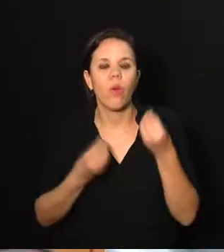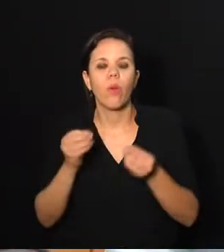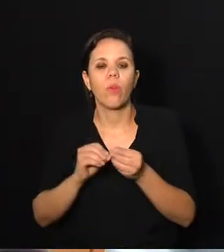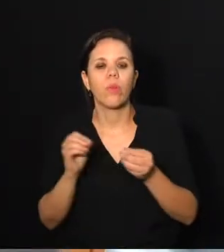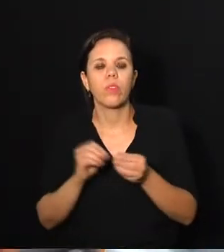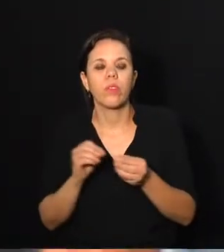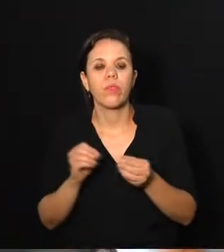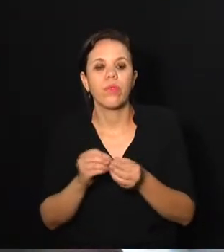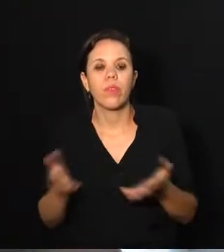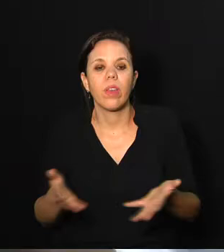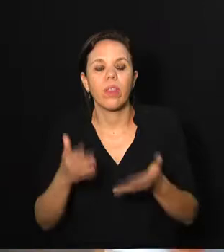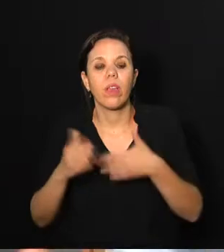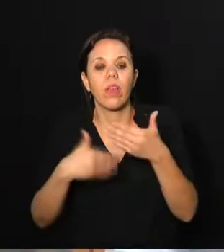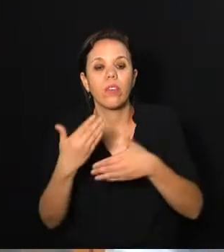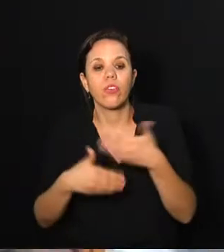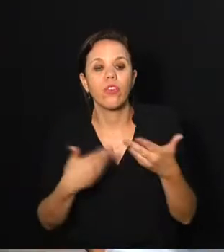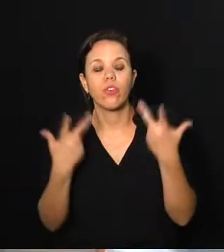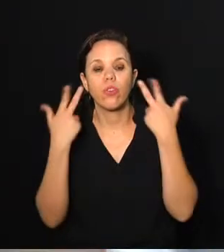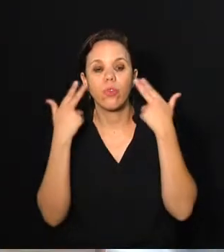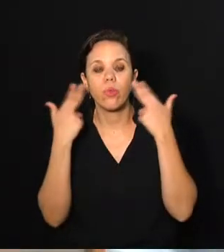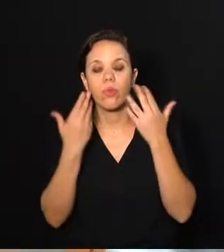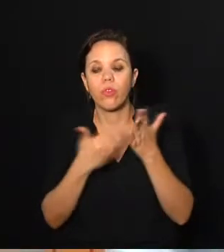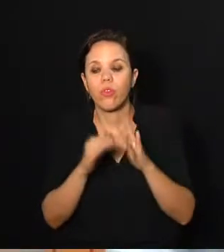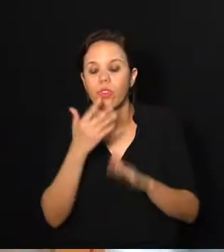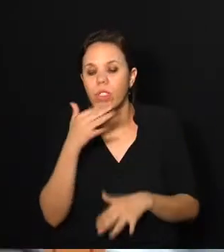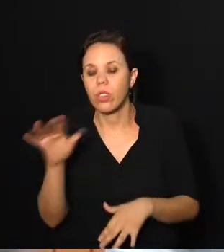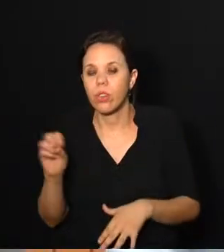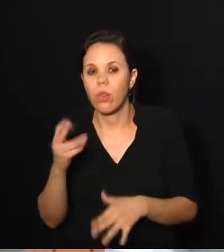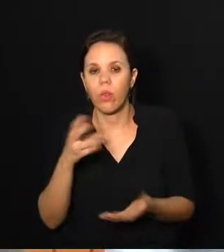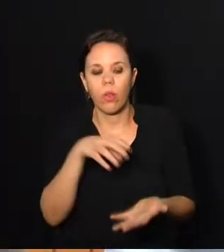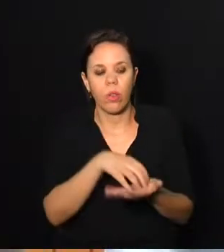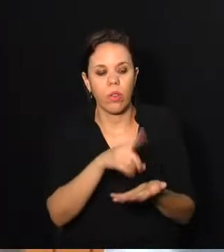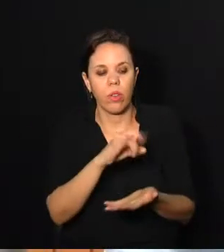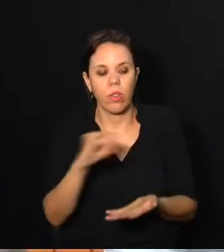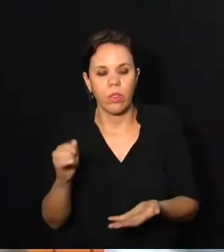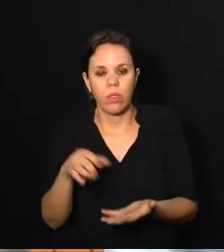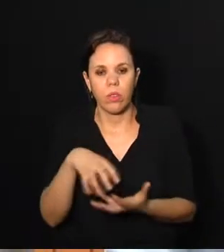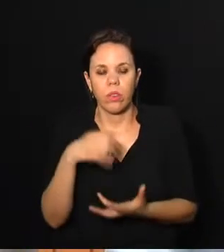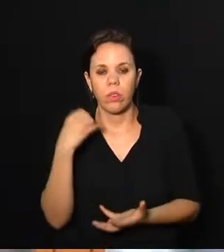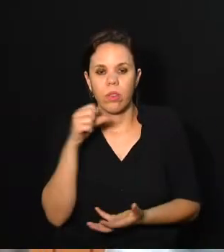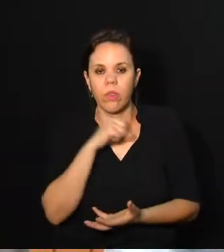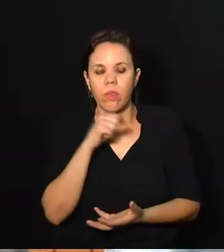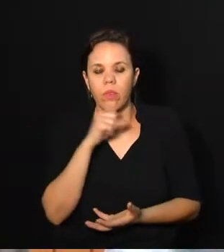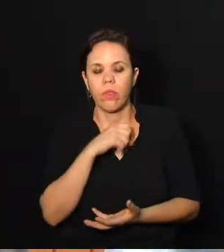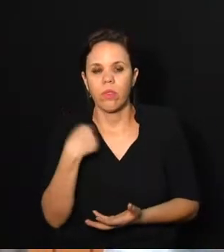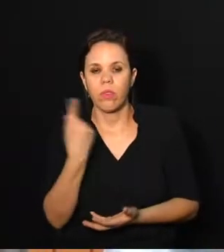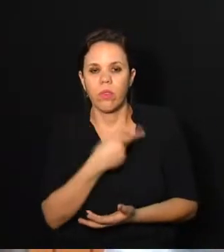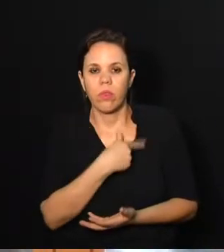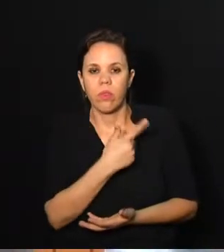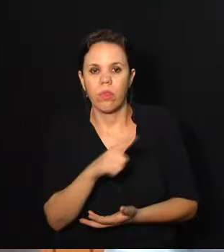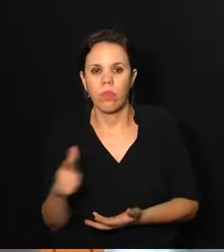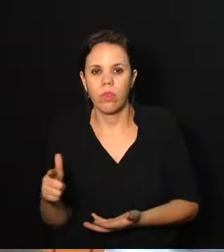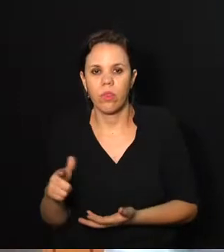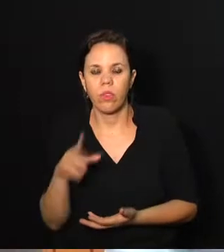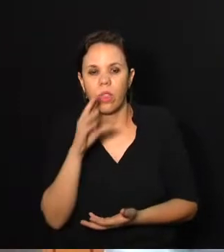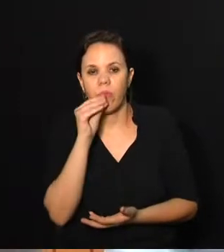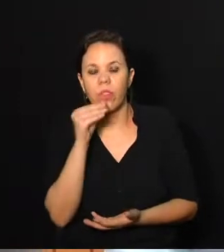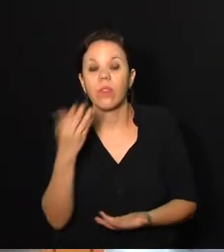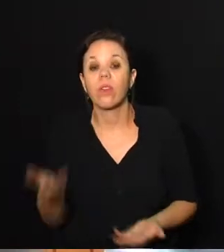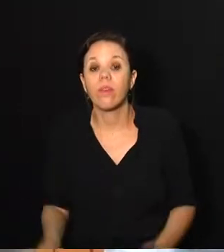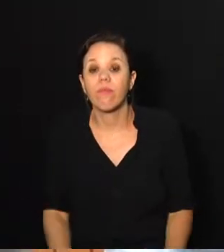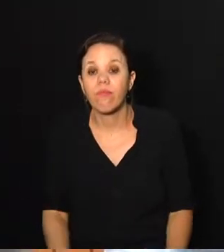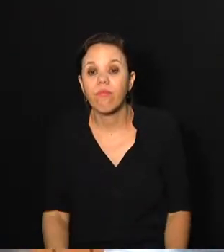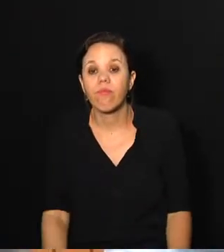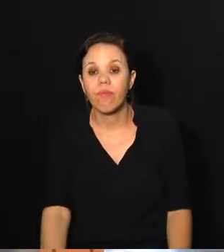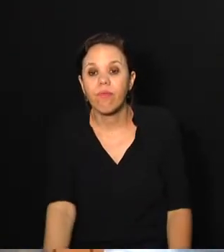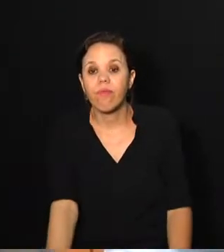uma creche comum de crianças, ou um centro-dia, que é para idosos, se nós não temos funcionários?